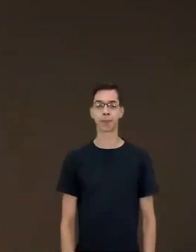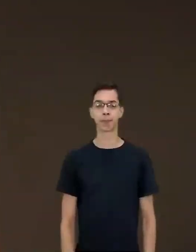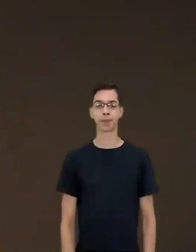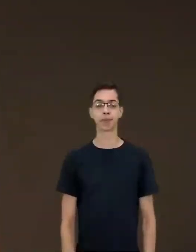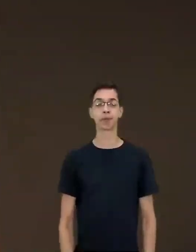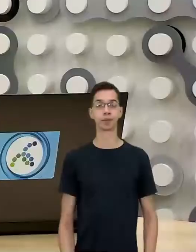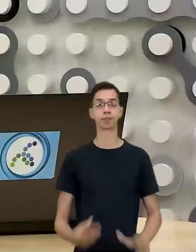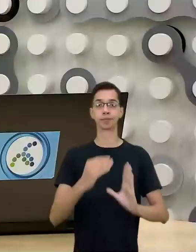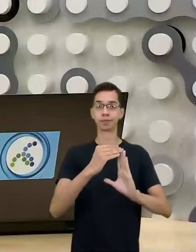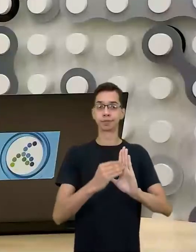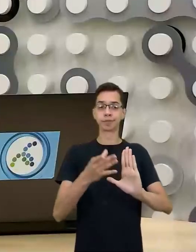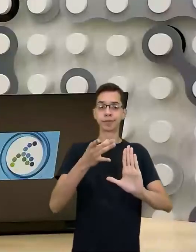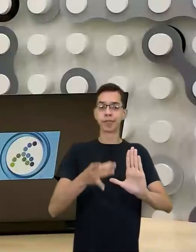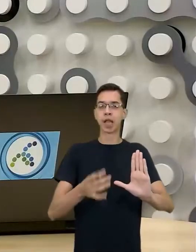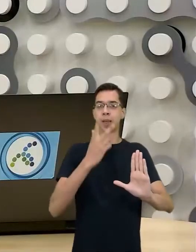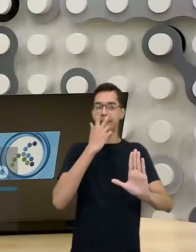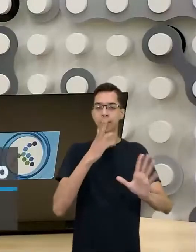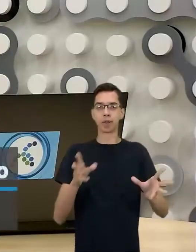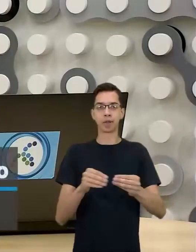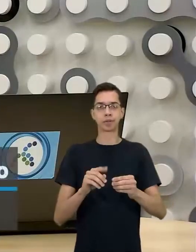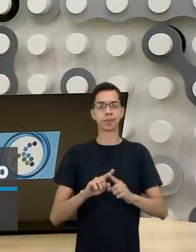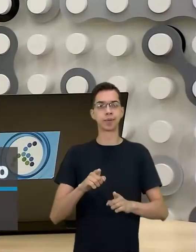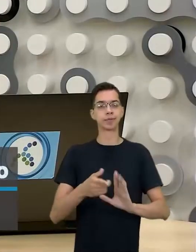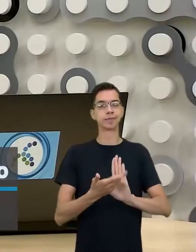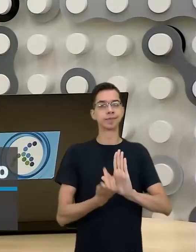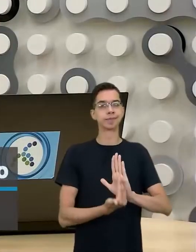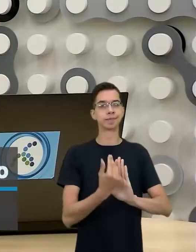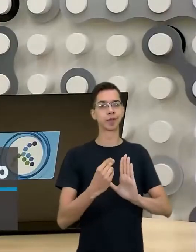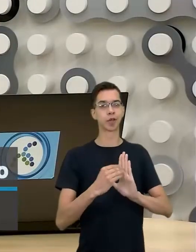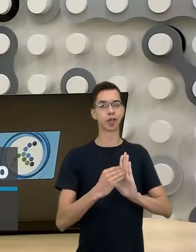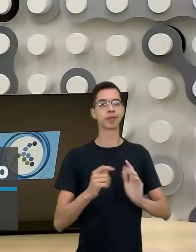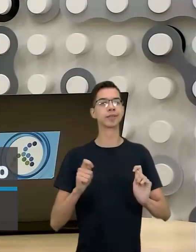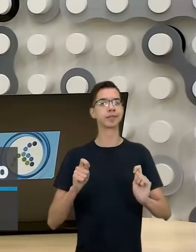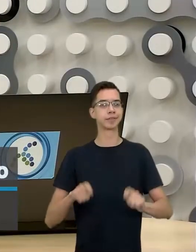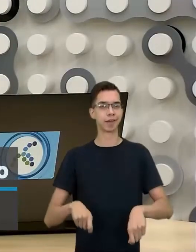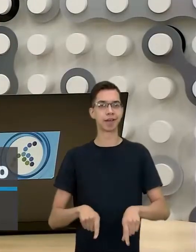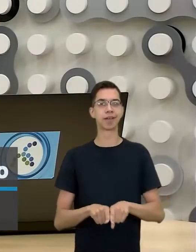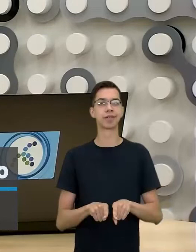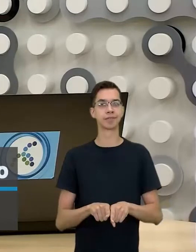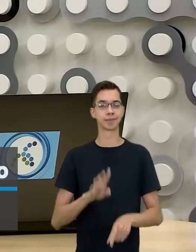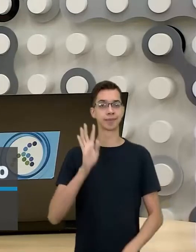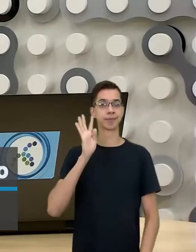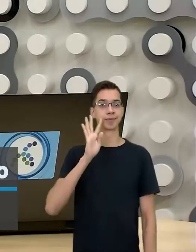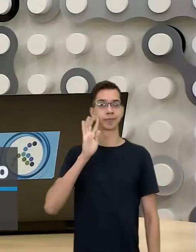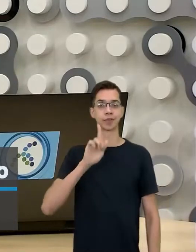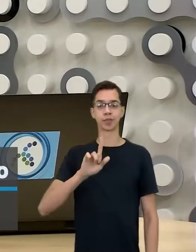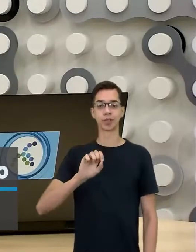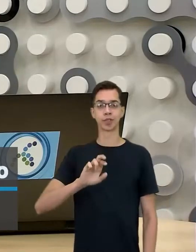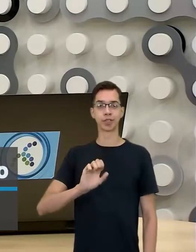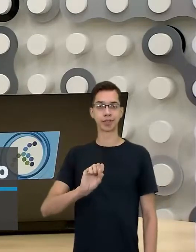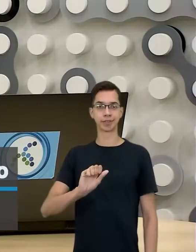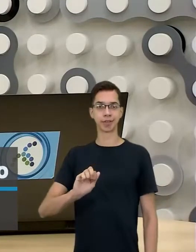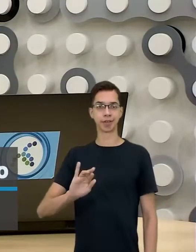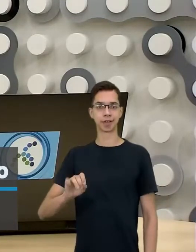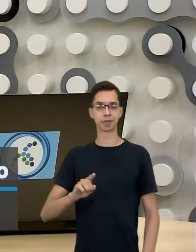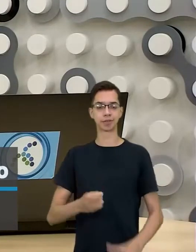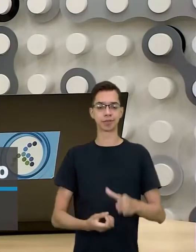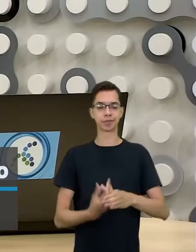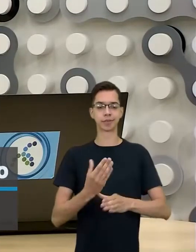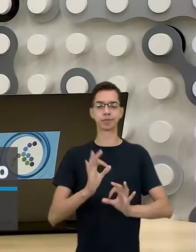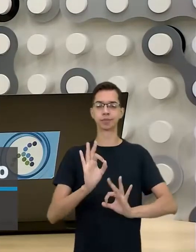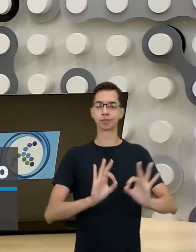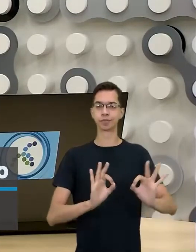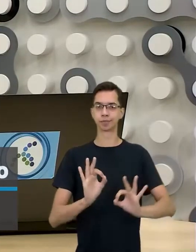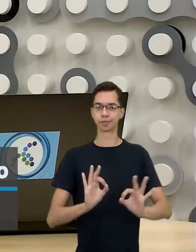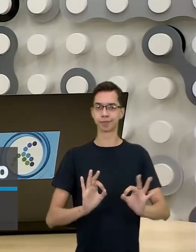podem fazer com ilustrações também. Então é uma maneira de você construir seu glossário. Lembrando que o glossário, vocês